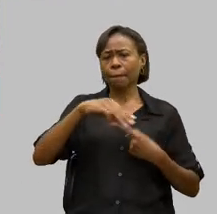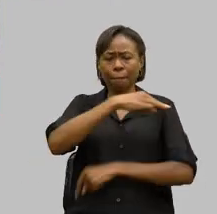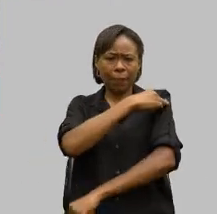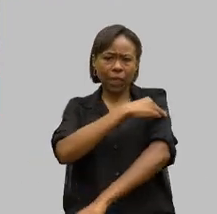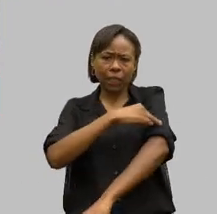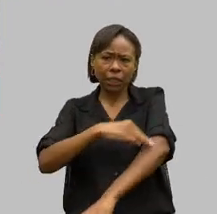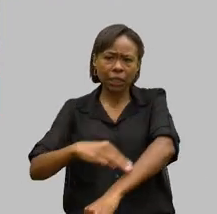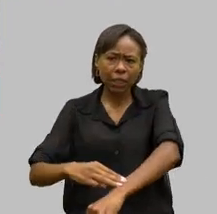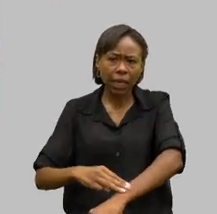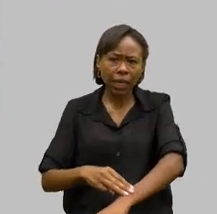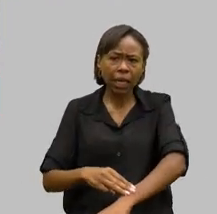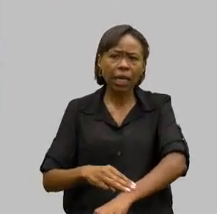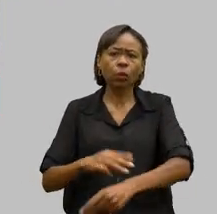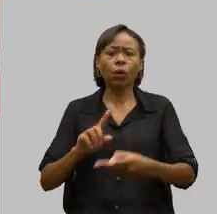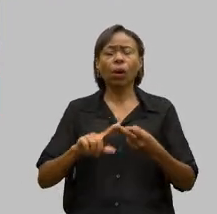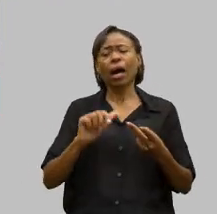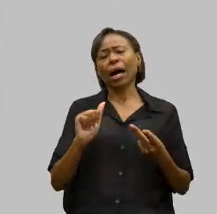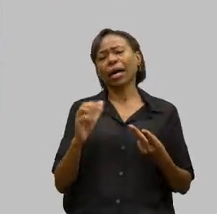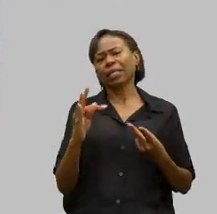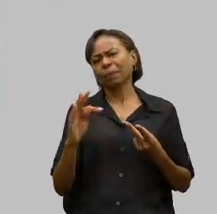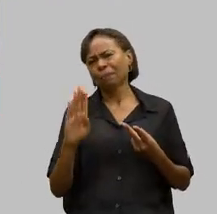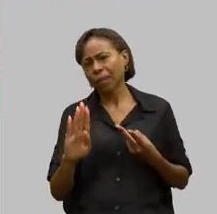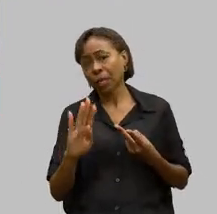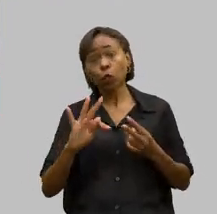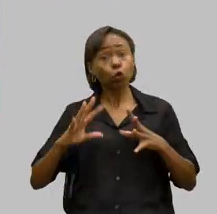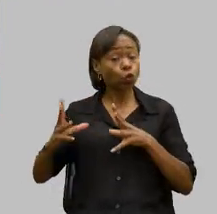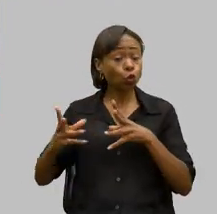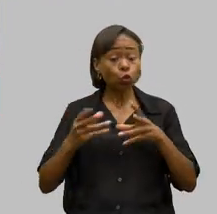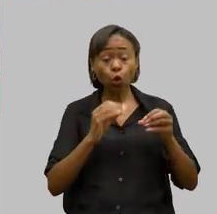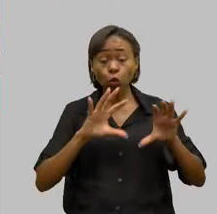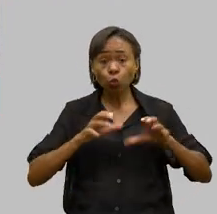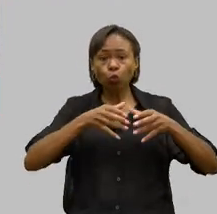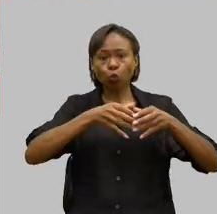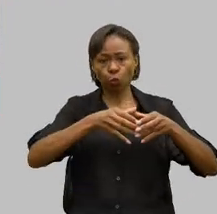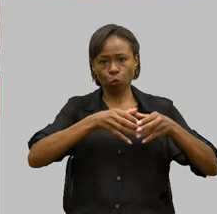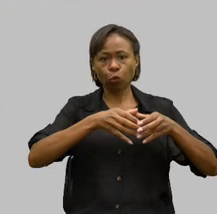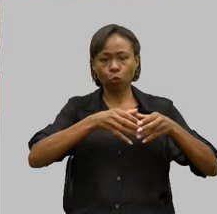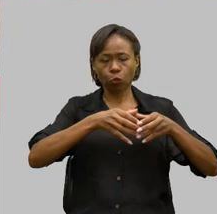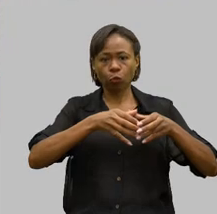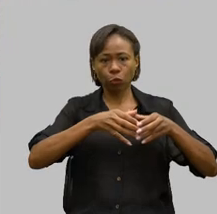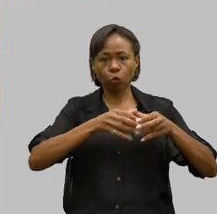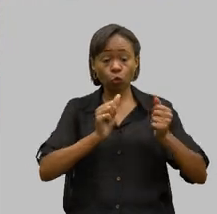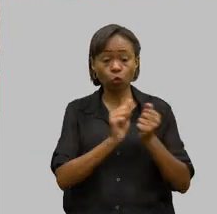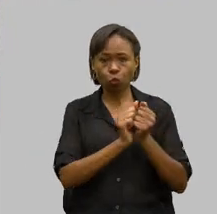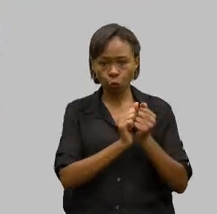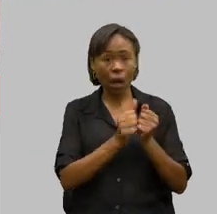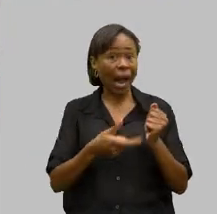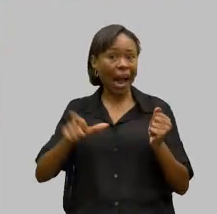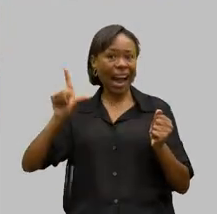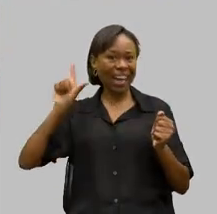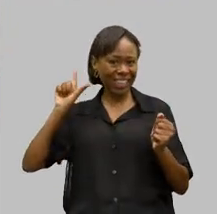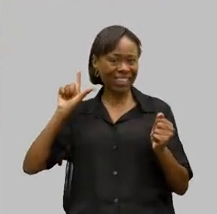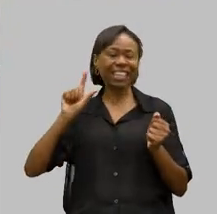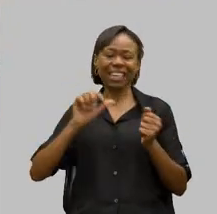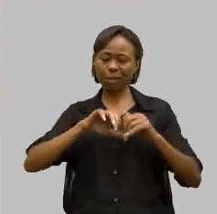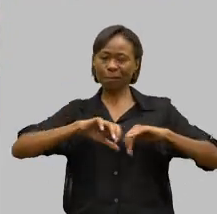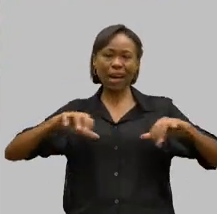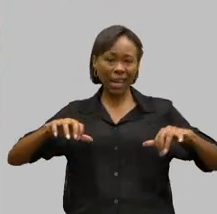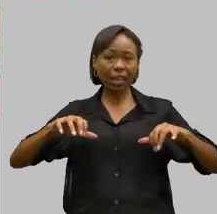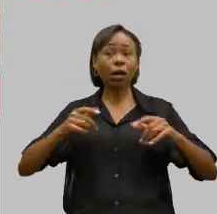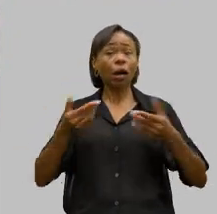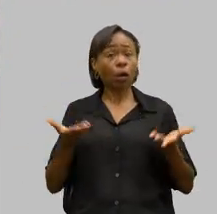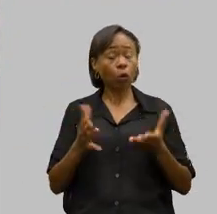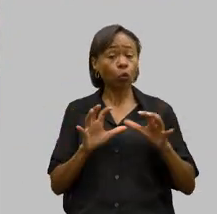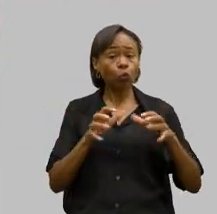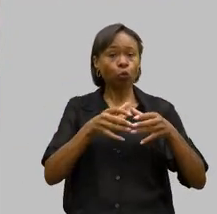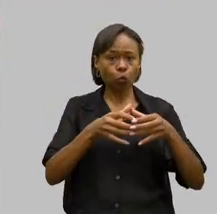administrativos, todo mundo dentro do mesmo bloco do magistério, algo que era separado. Então, quando a gente fala que está garantido, a lei do